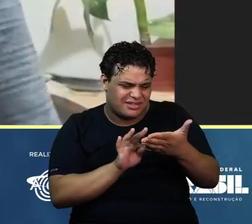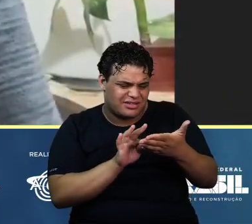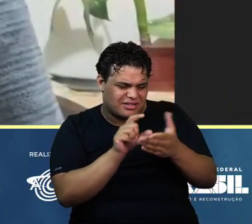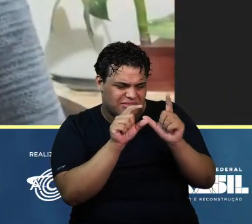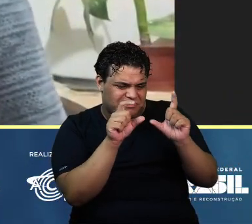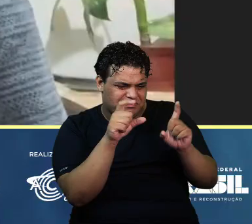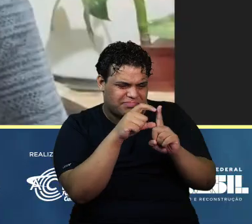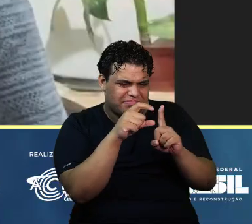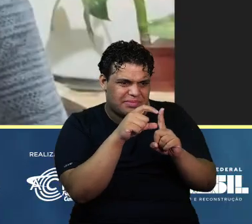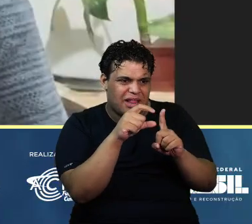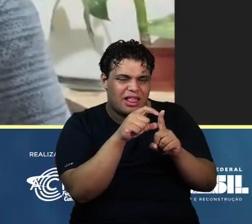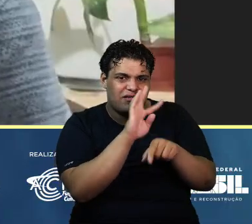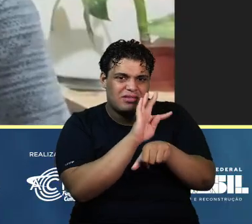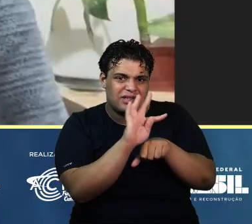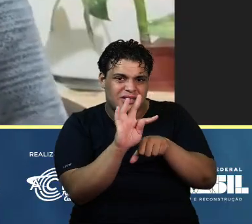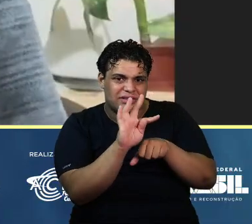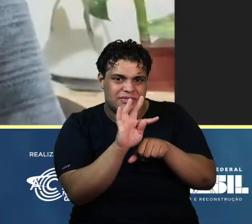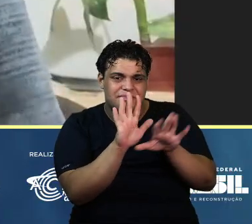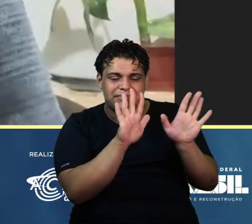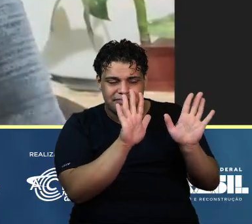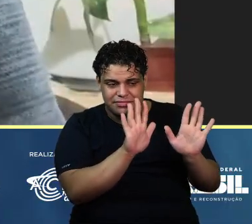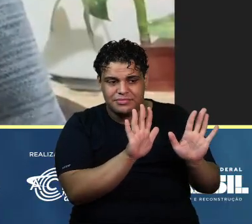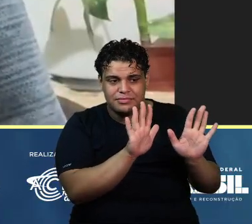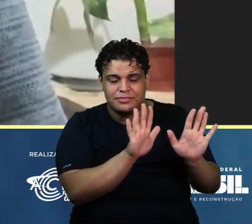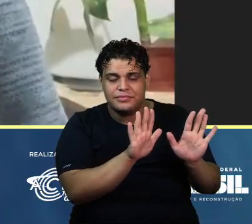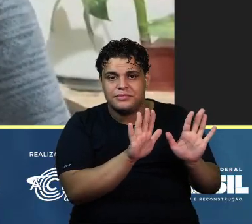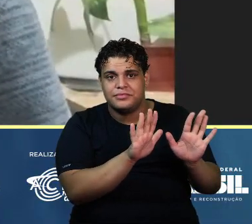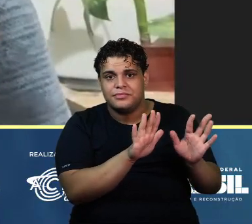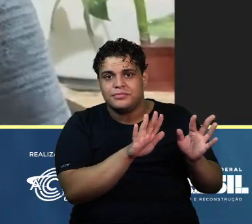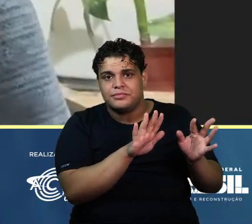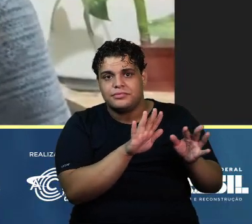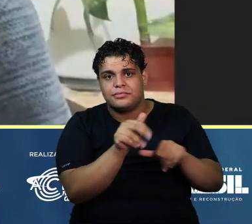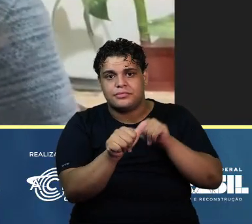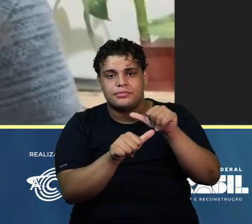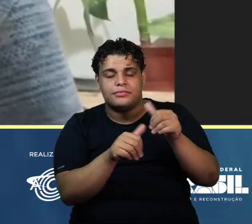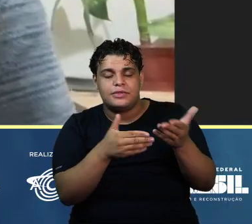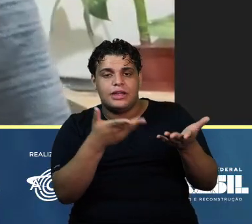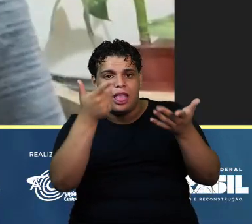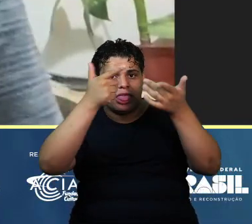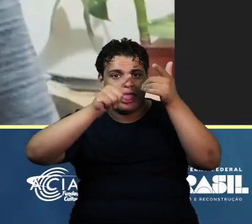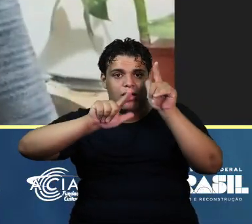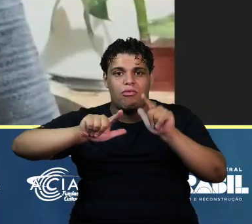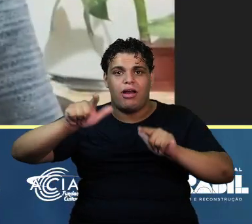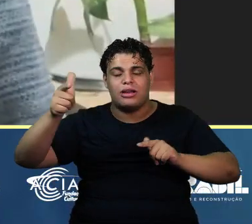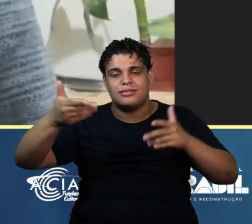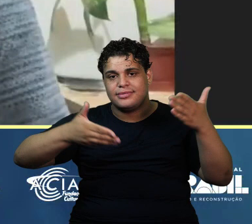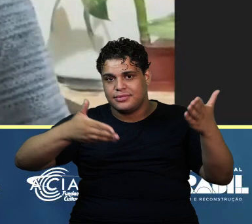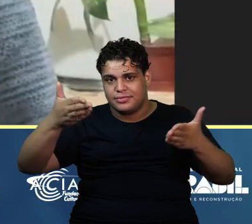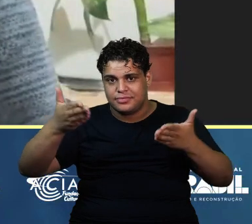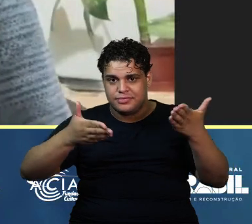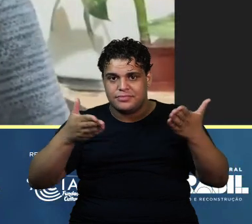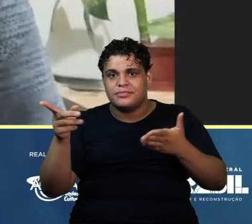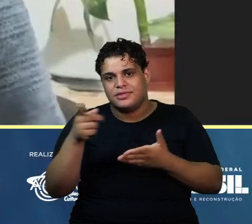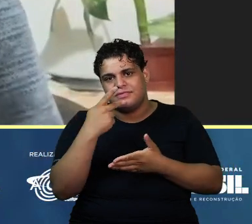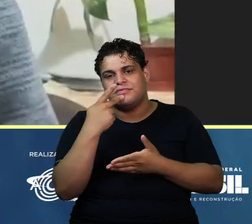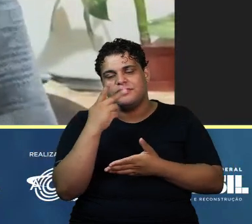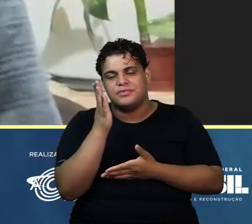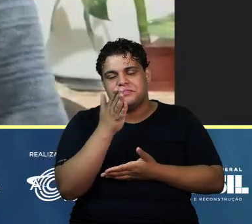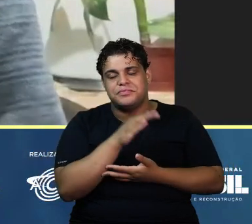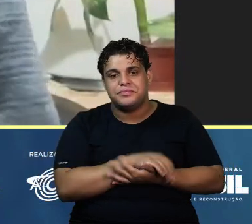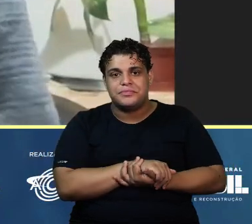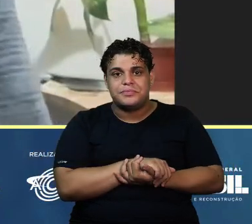óbvio que às vezes a gente precisa usar eles, mas trazer essa linguagem mais acessível, que foi algo que vocês comentaram